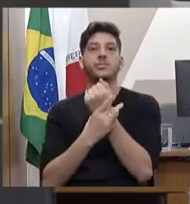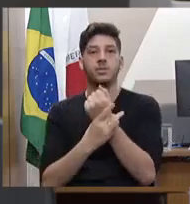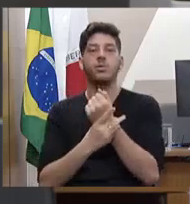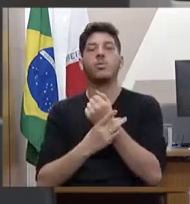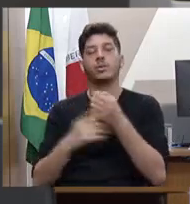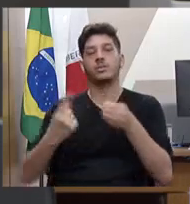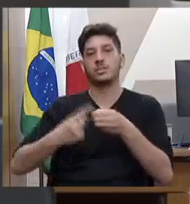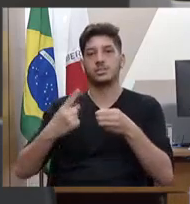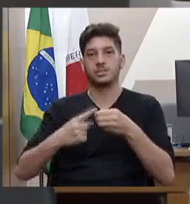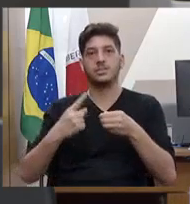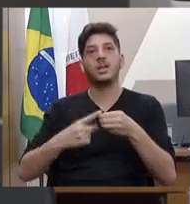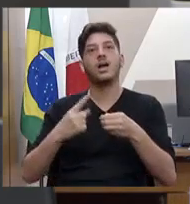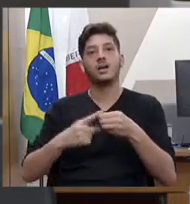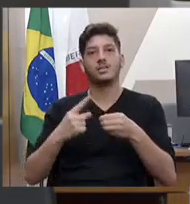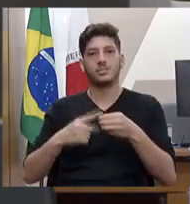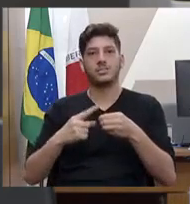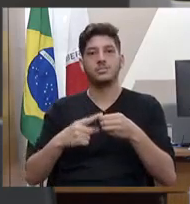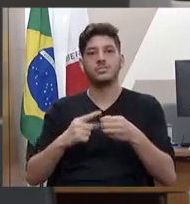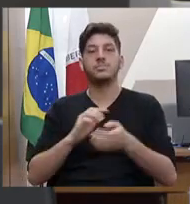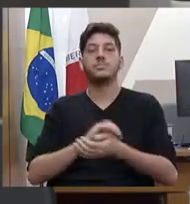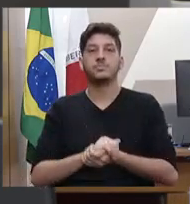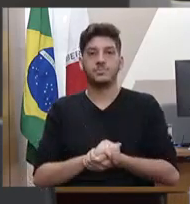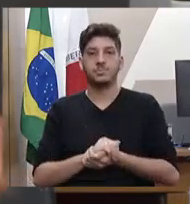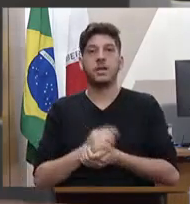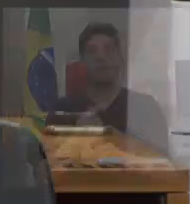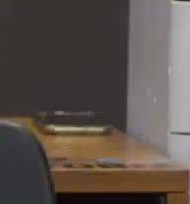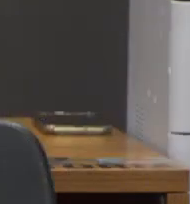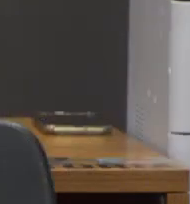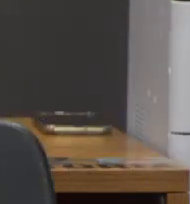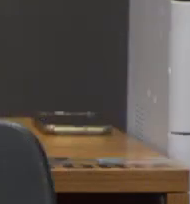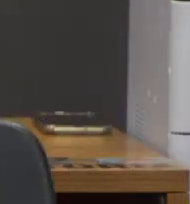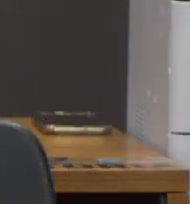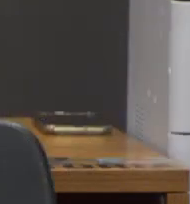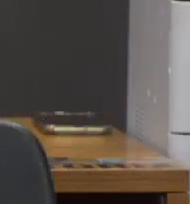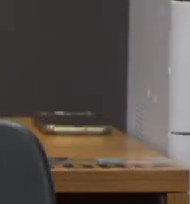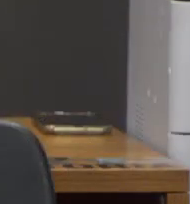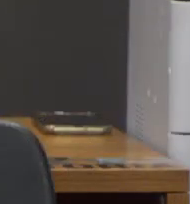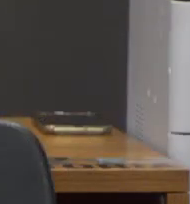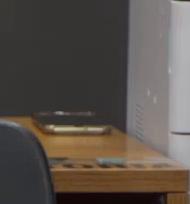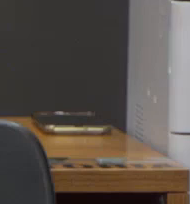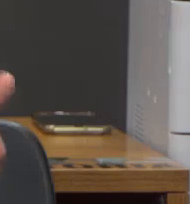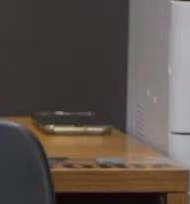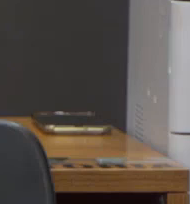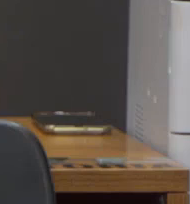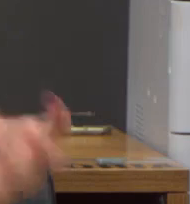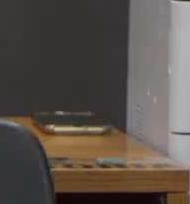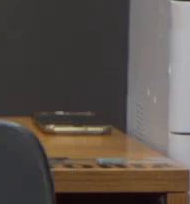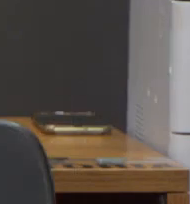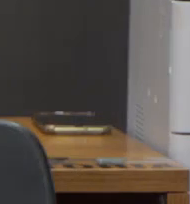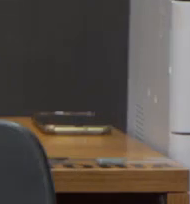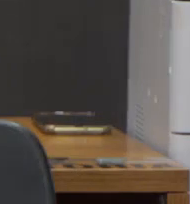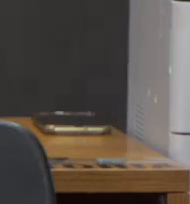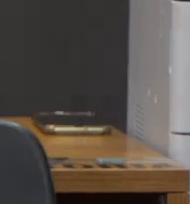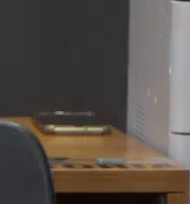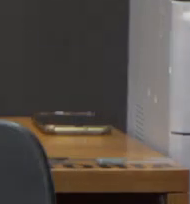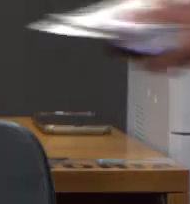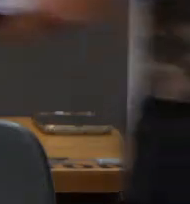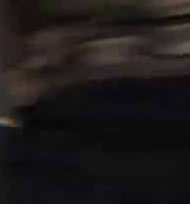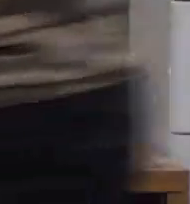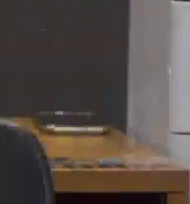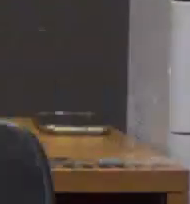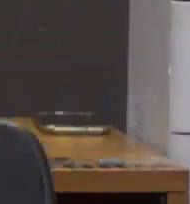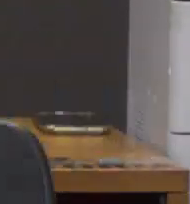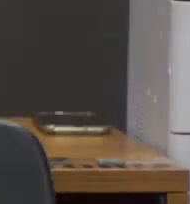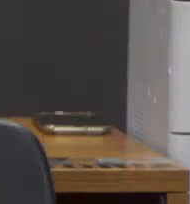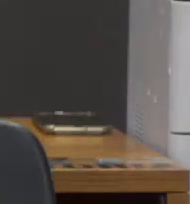enfrentamento da pandemia que eu considerei importante válido e não houve né negativismo o município adotou